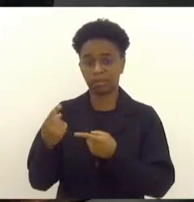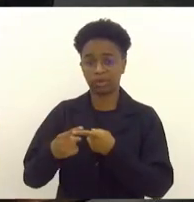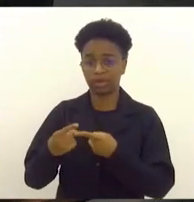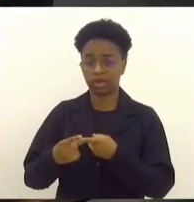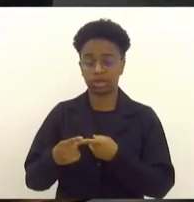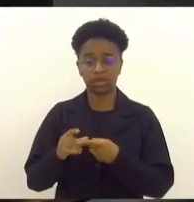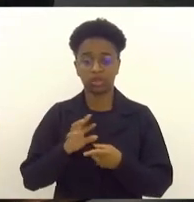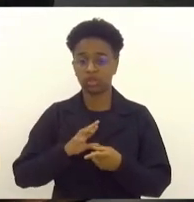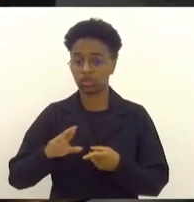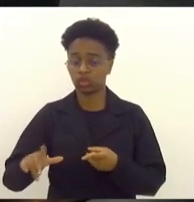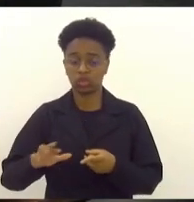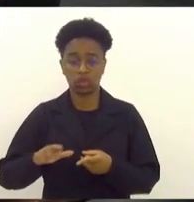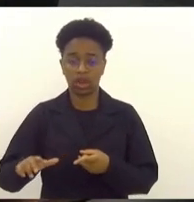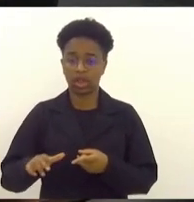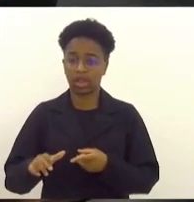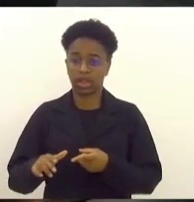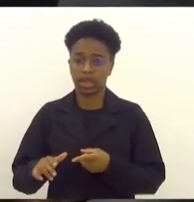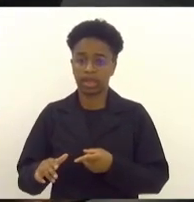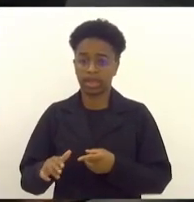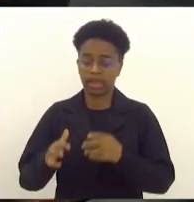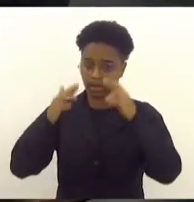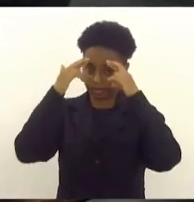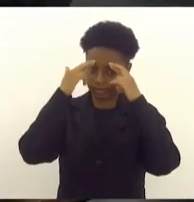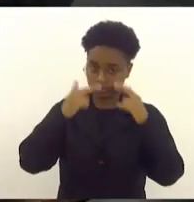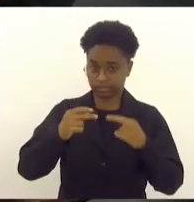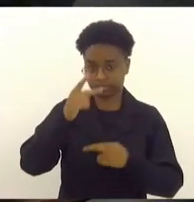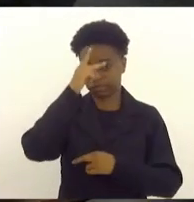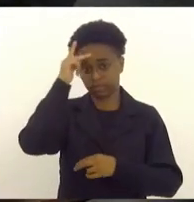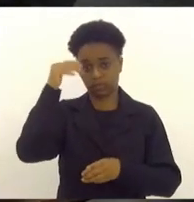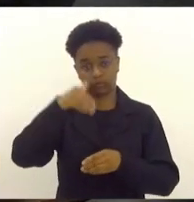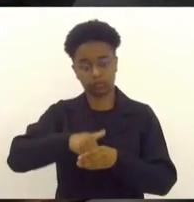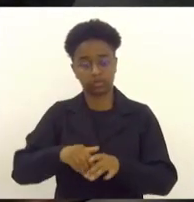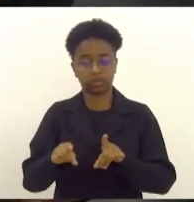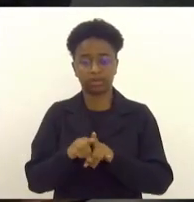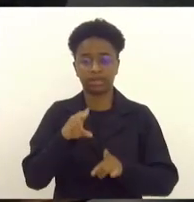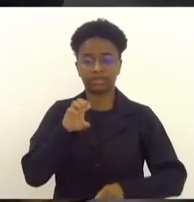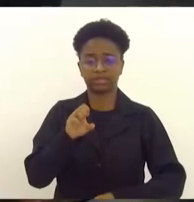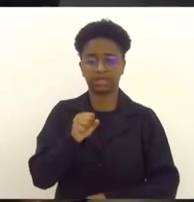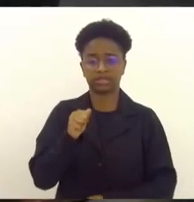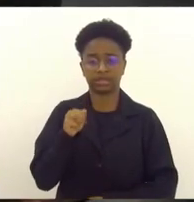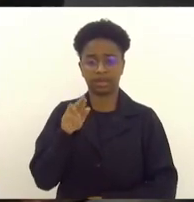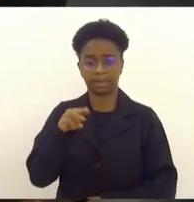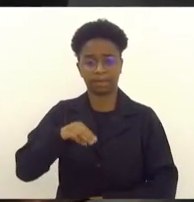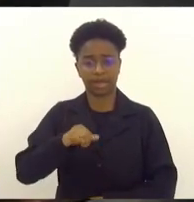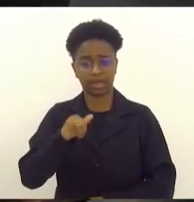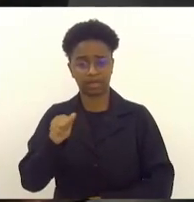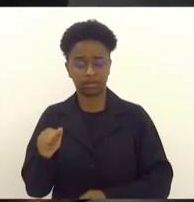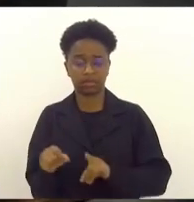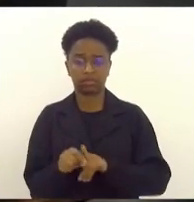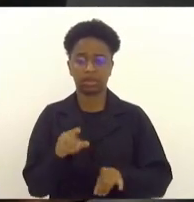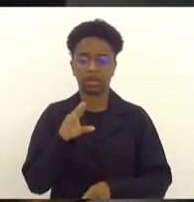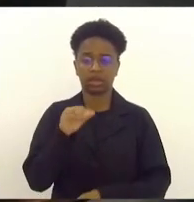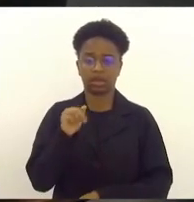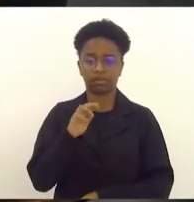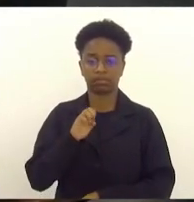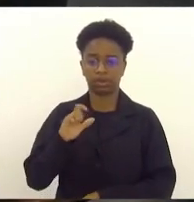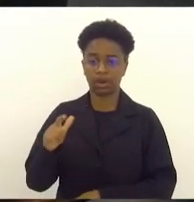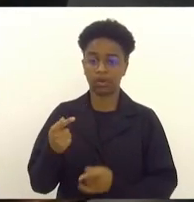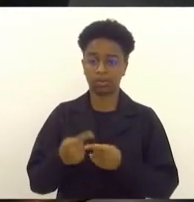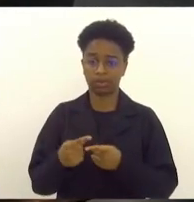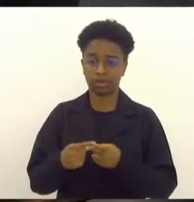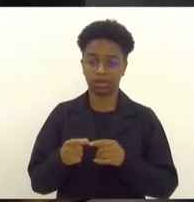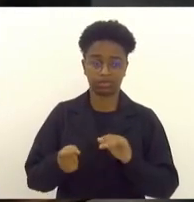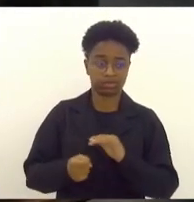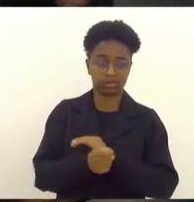nem as pessoas que colocaram ele na política foi desleal com César Maia foi desleal com Cabral colocou ele como